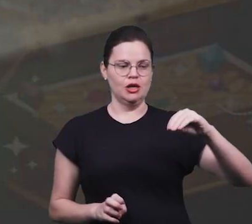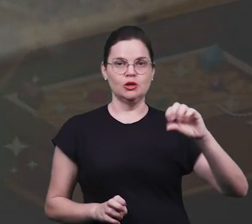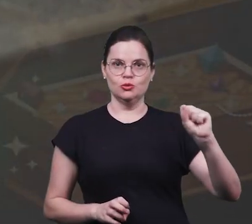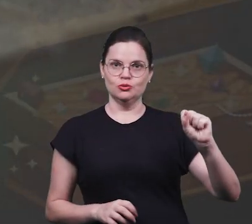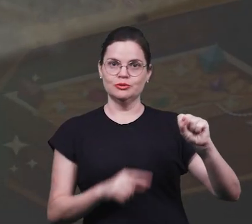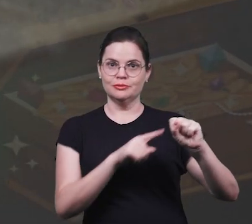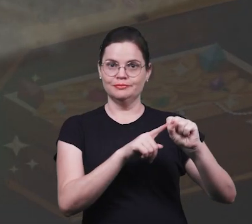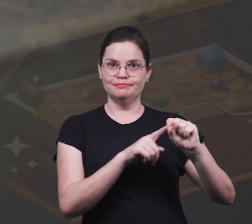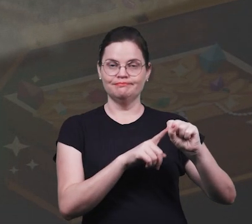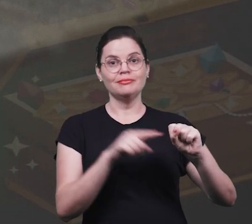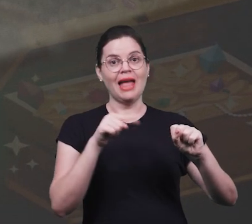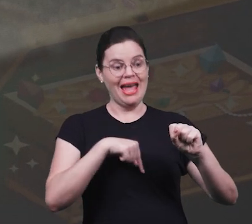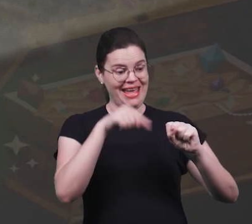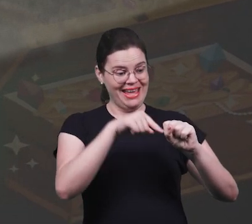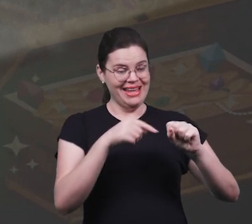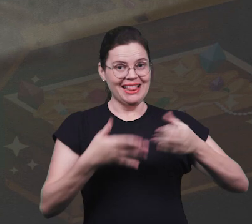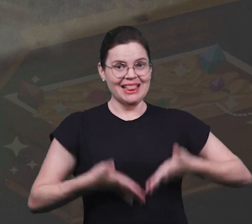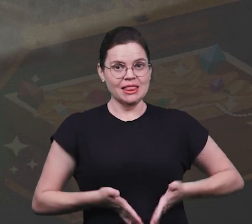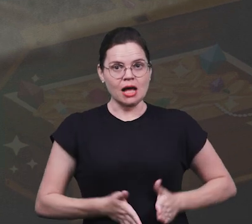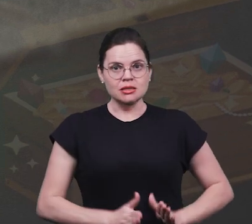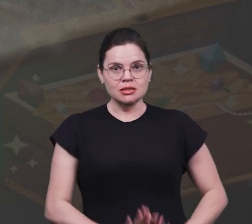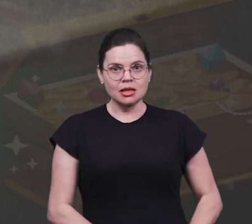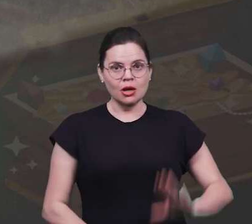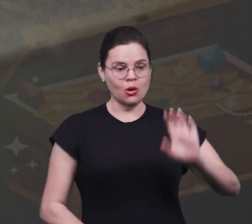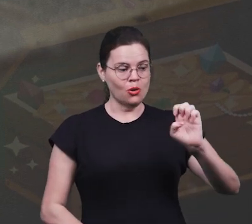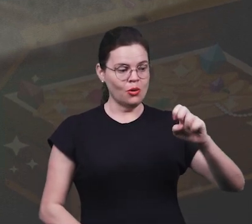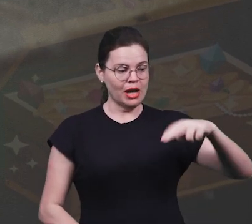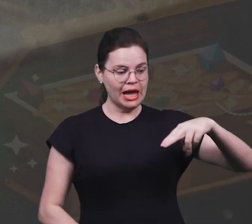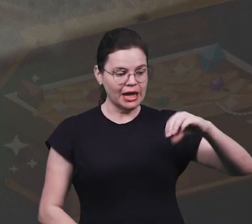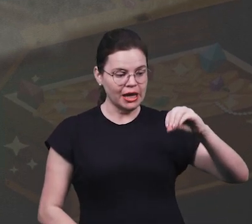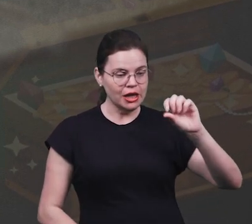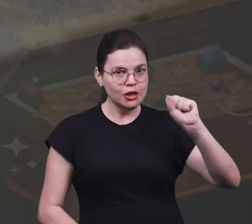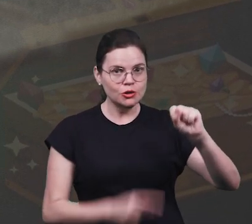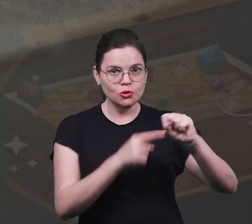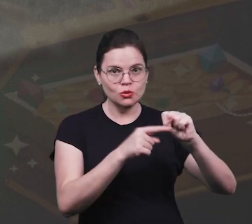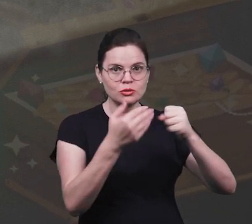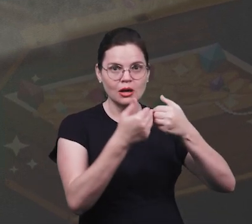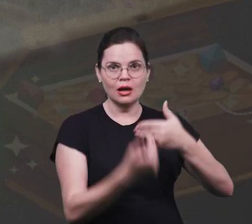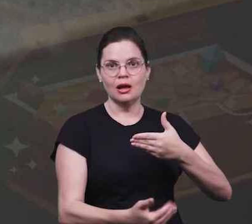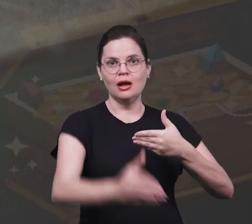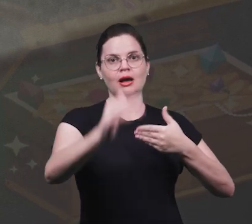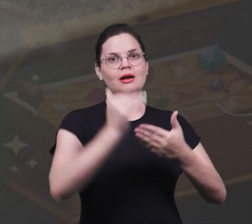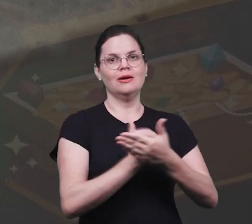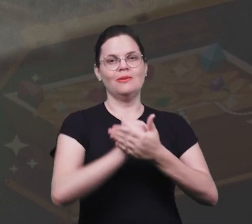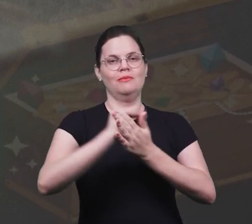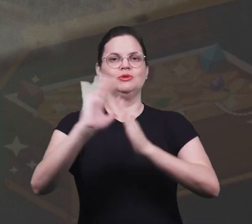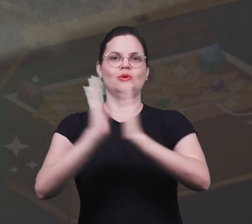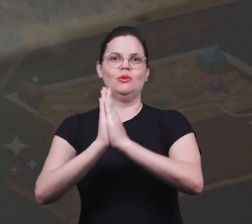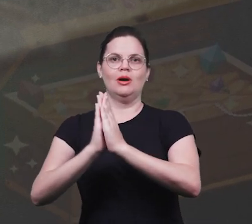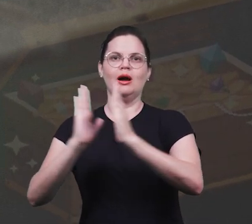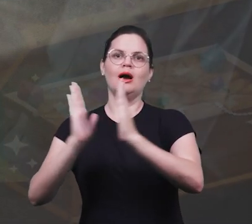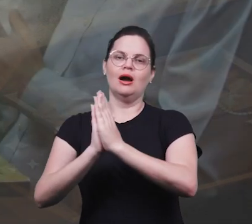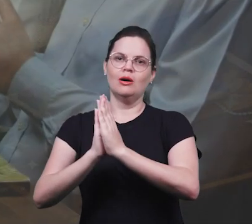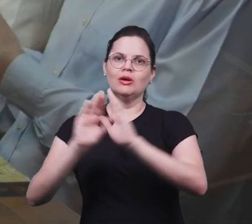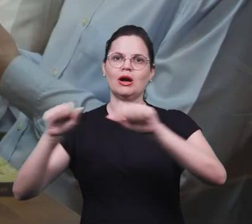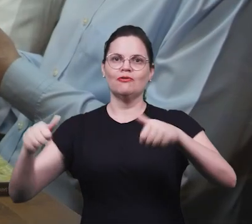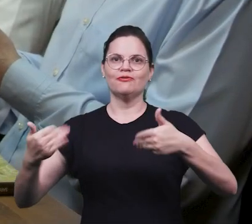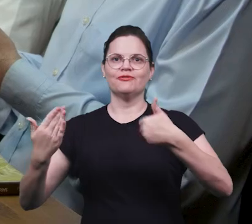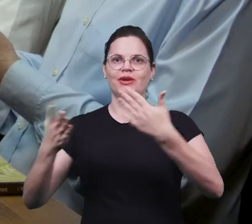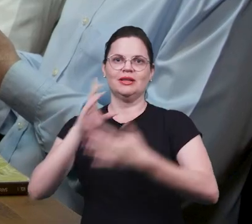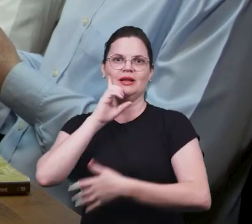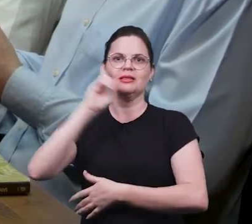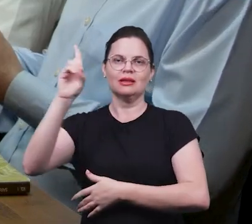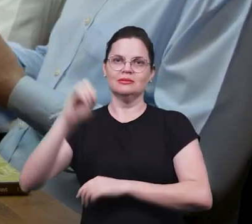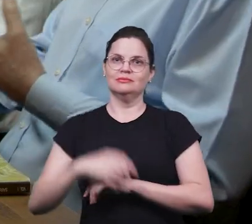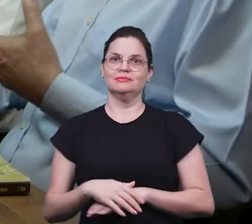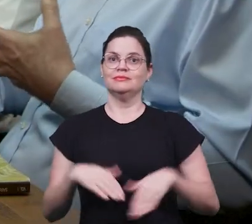Enos então se começou a invocar o nome do Senhor. Então, a herança foi